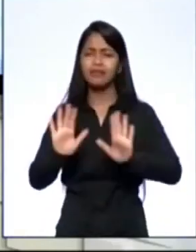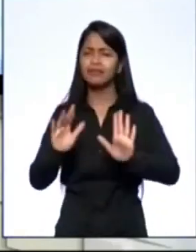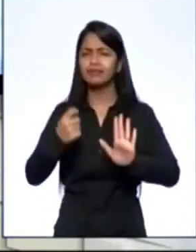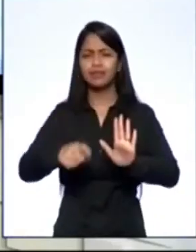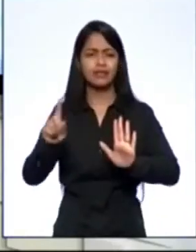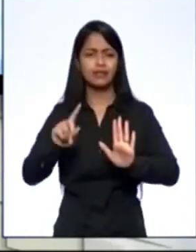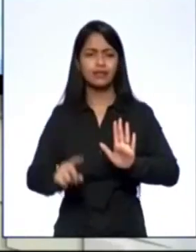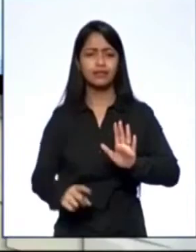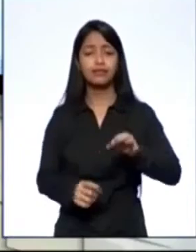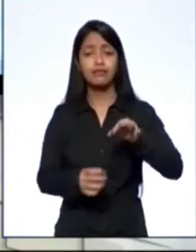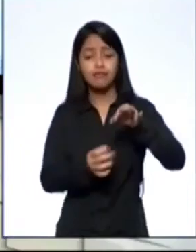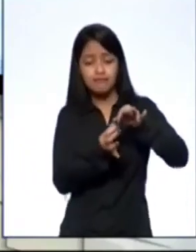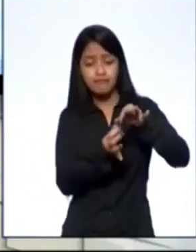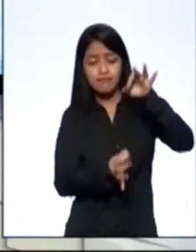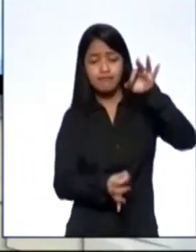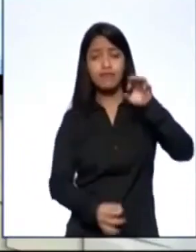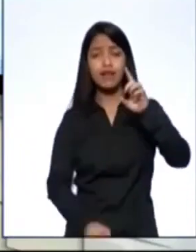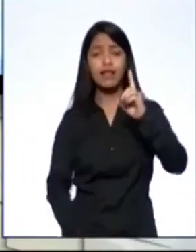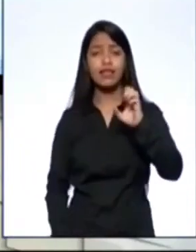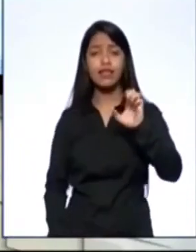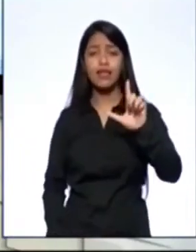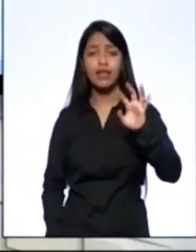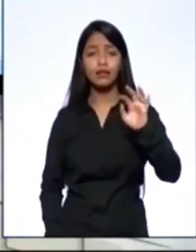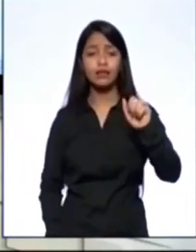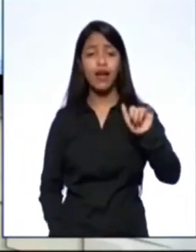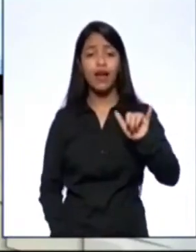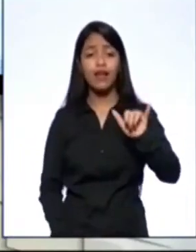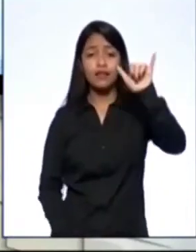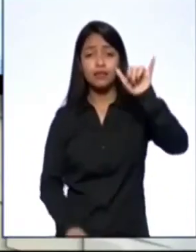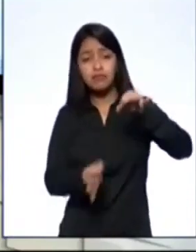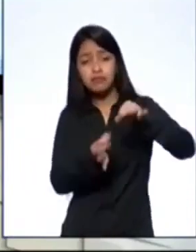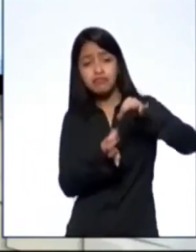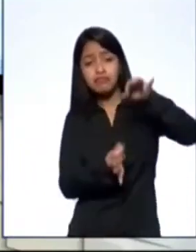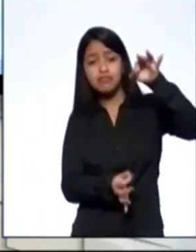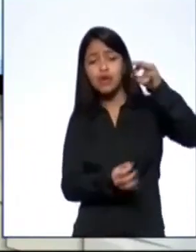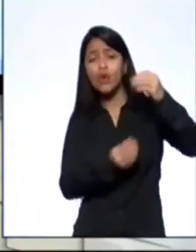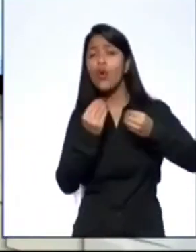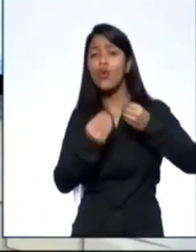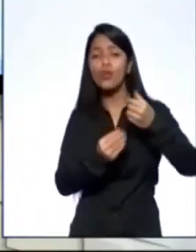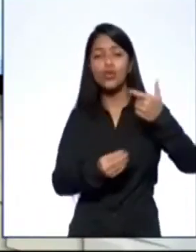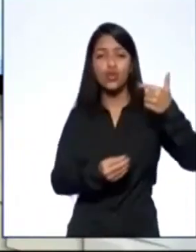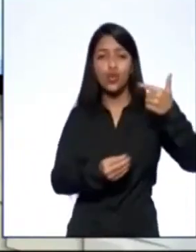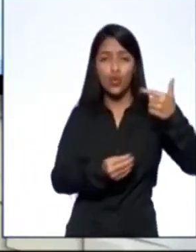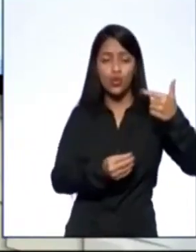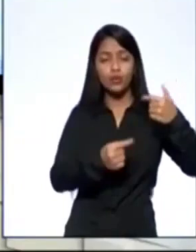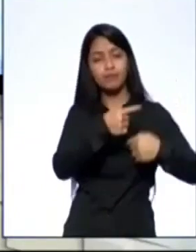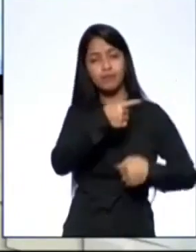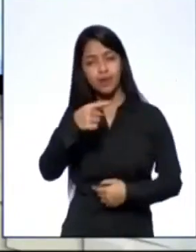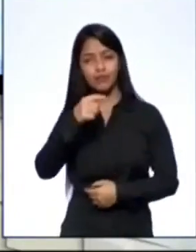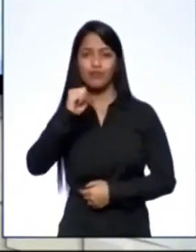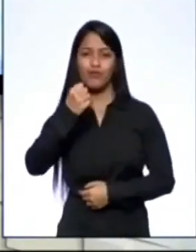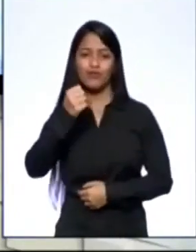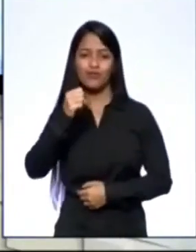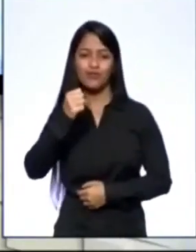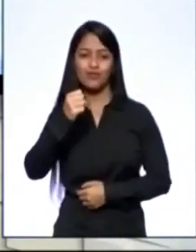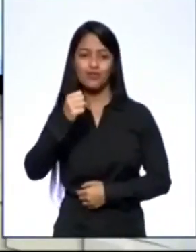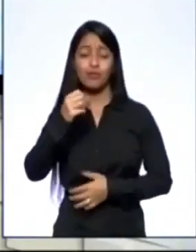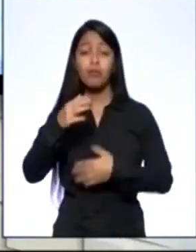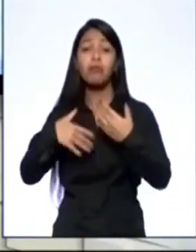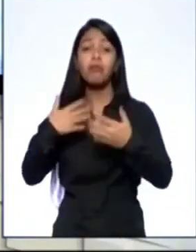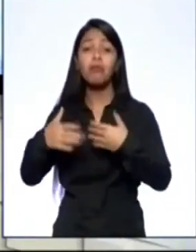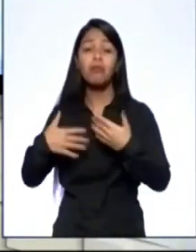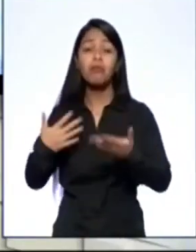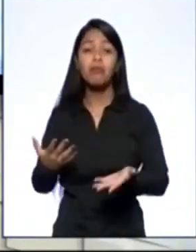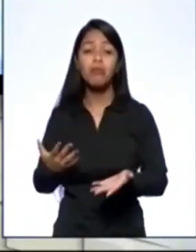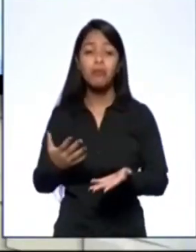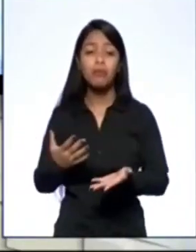fazer Delta e deu outra a y é 12 - 8 aí você vai aí você vai aí você vai e